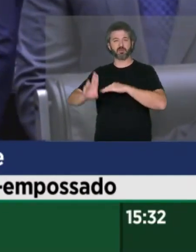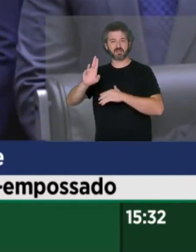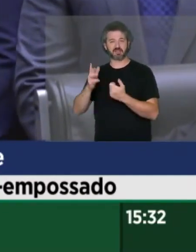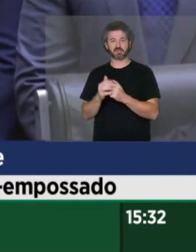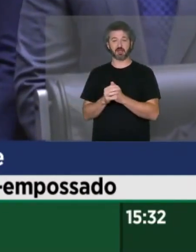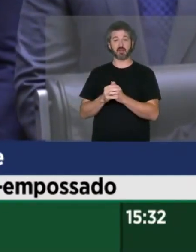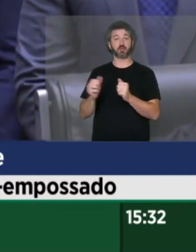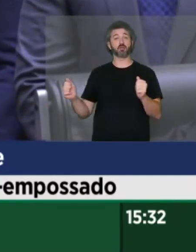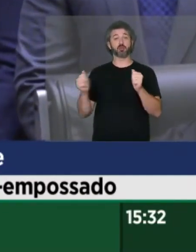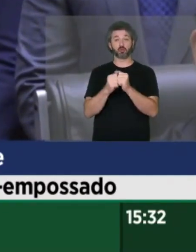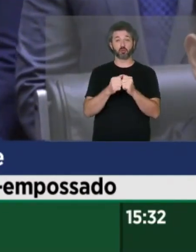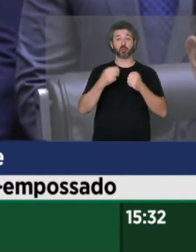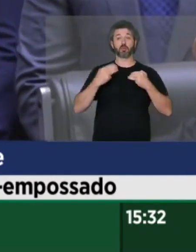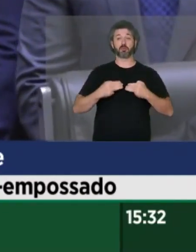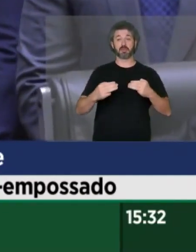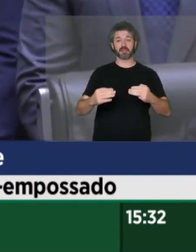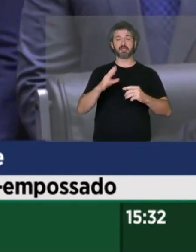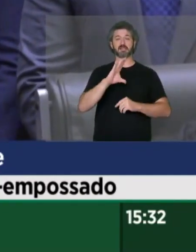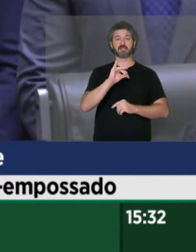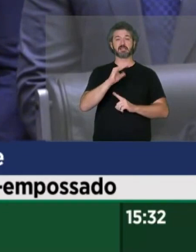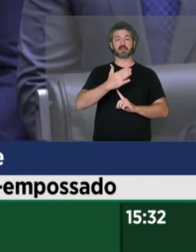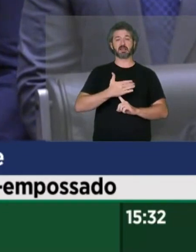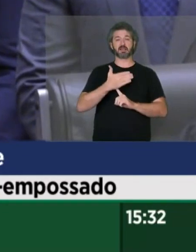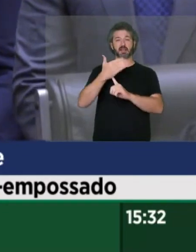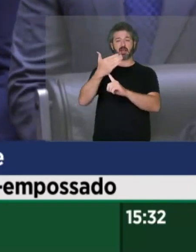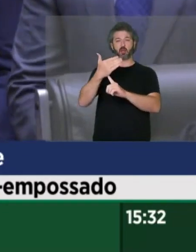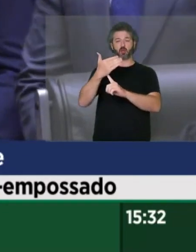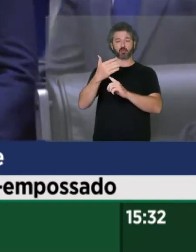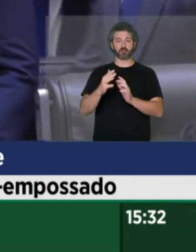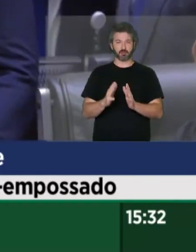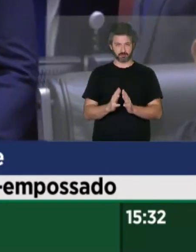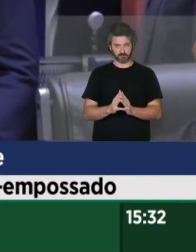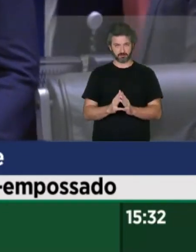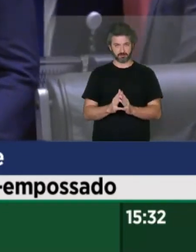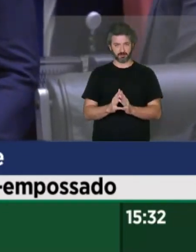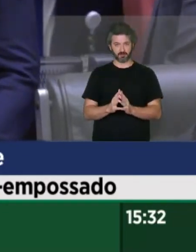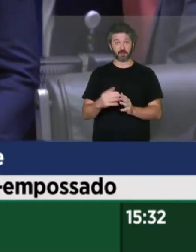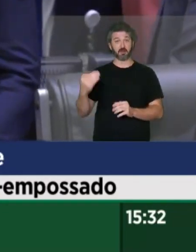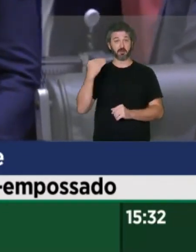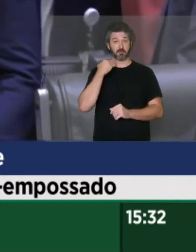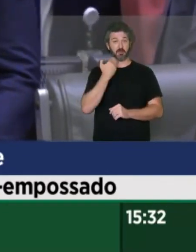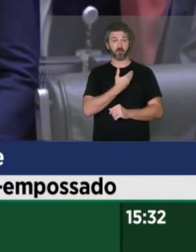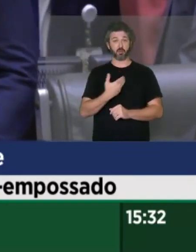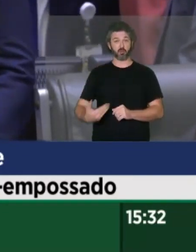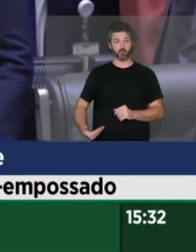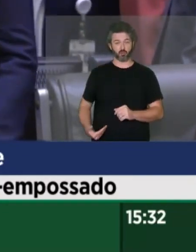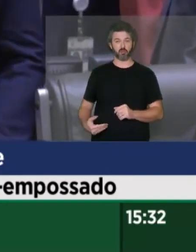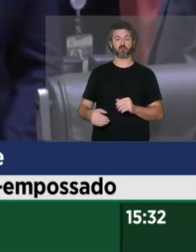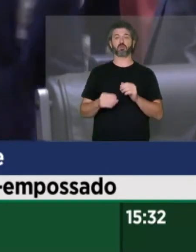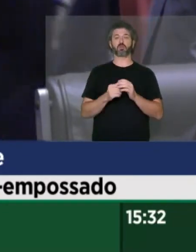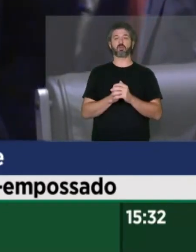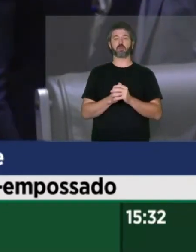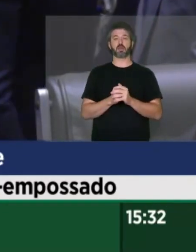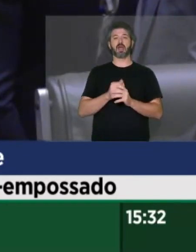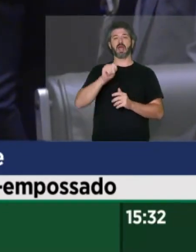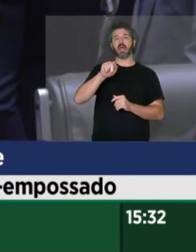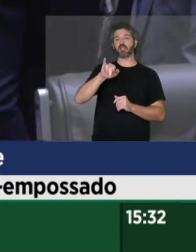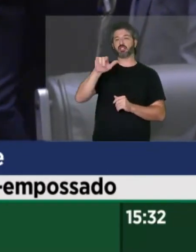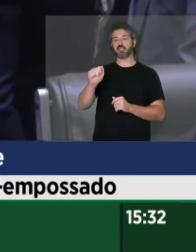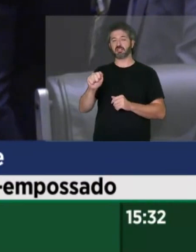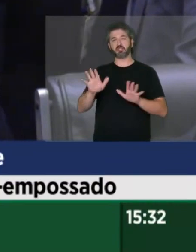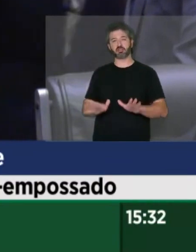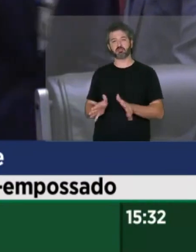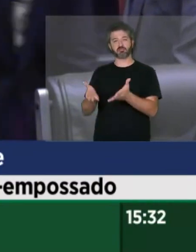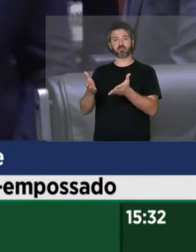também falou sobre as preocupações do novo governo para implantação de um sistema de agricultura sustentável e o combate ao